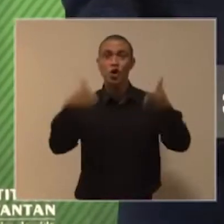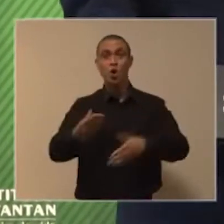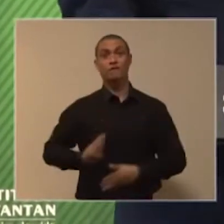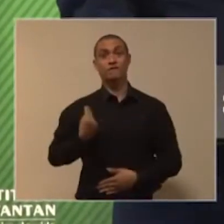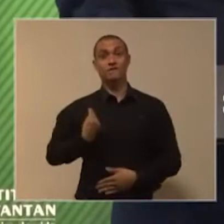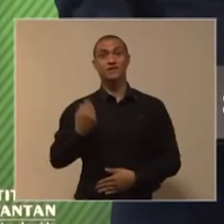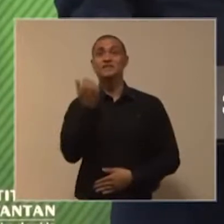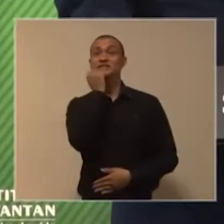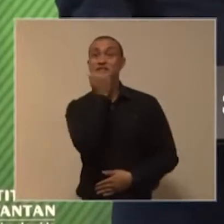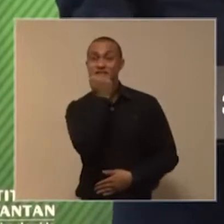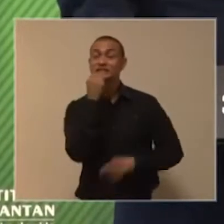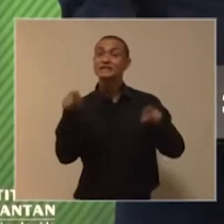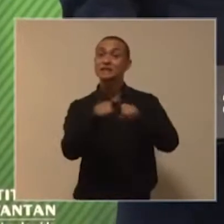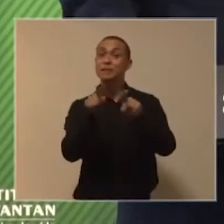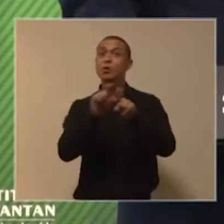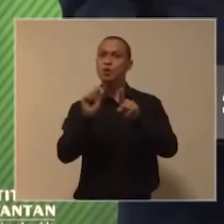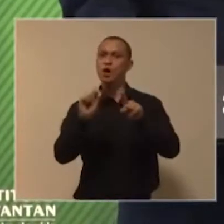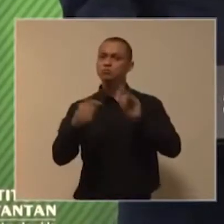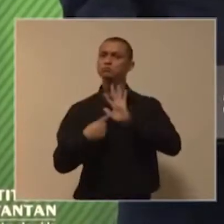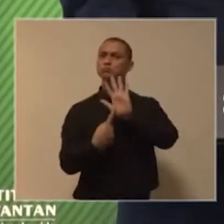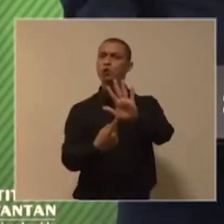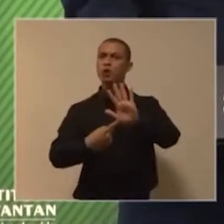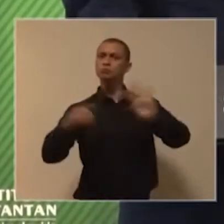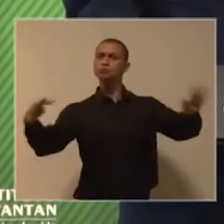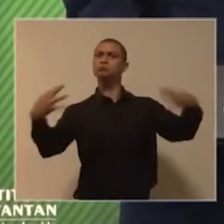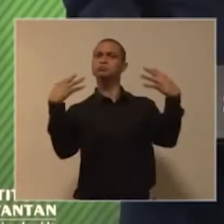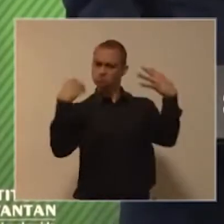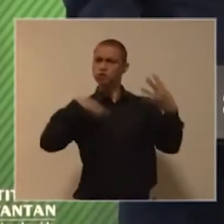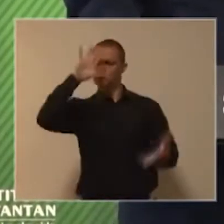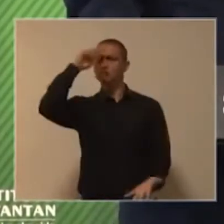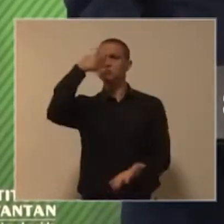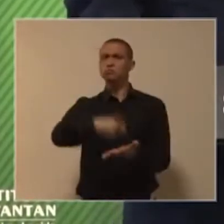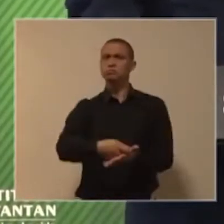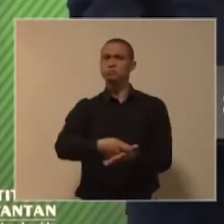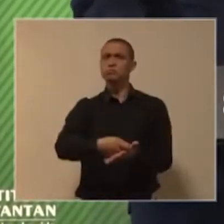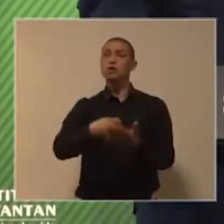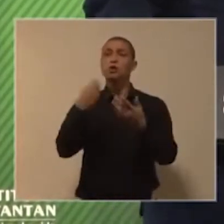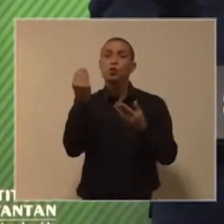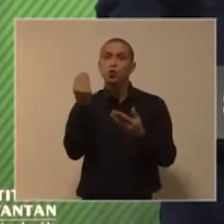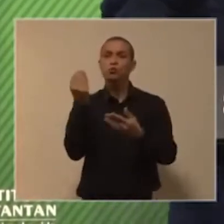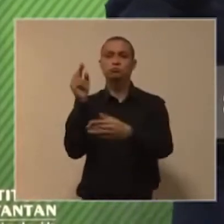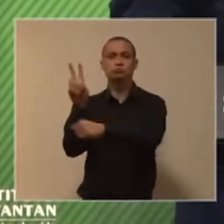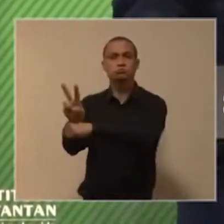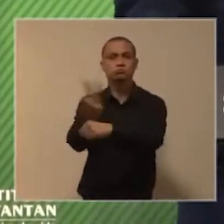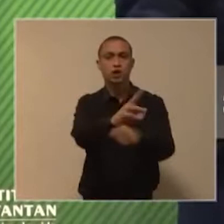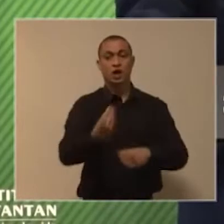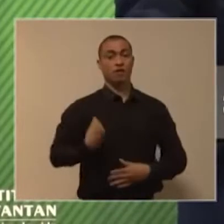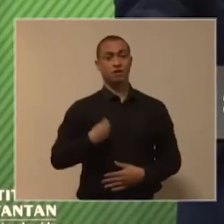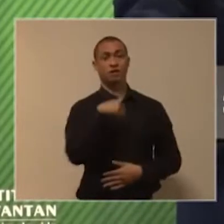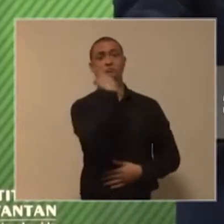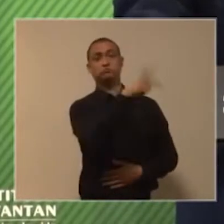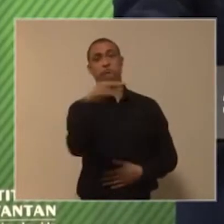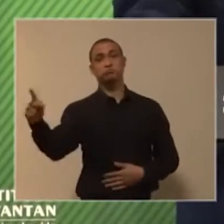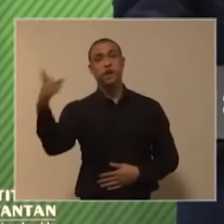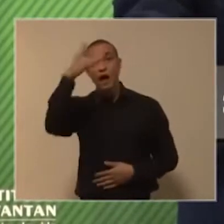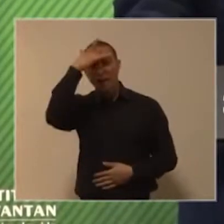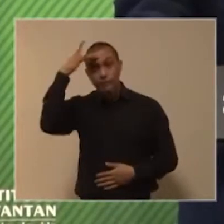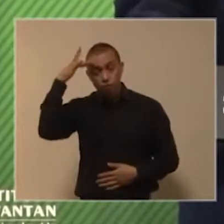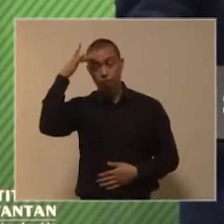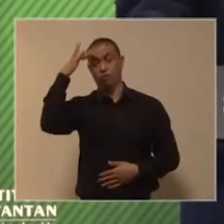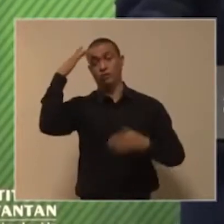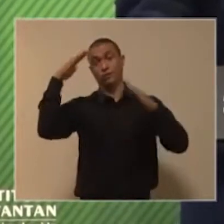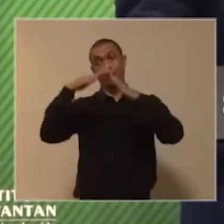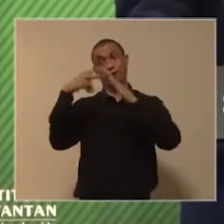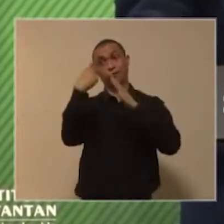ciência inclusive se expor a mente na tomada de medidas para proteger a vida dos seus cidadãos nos seus